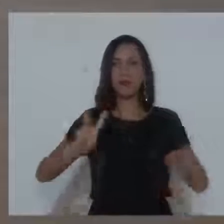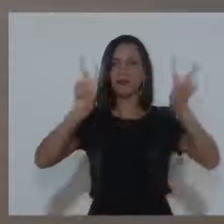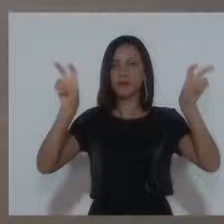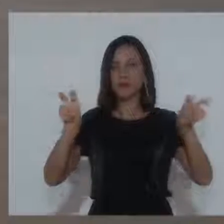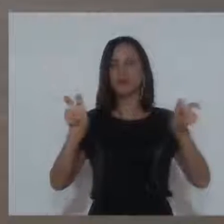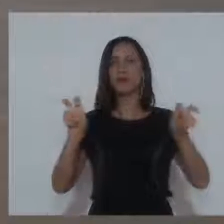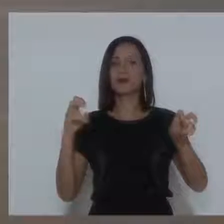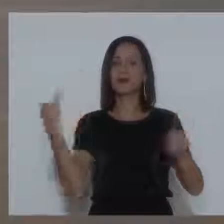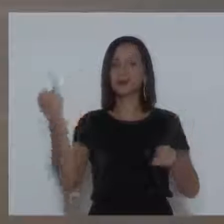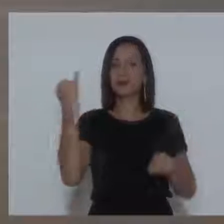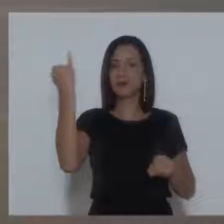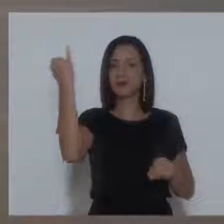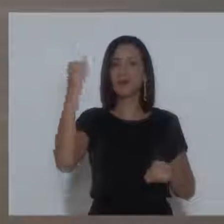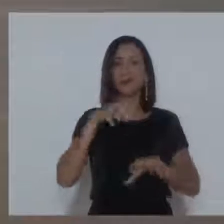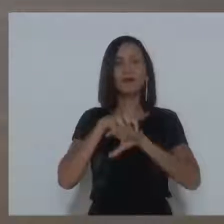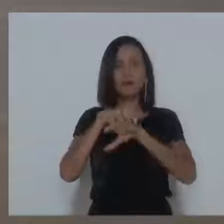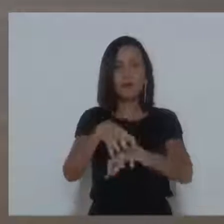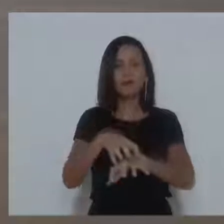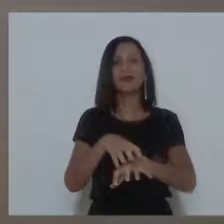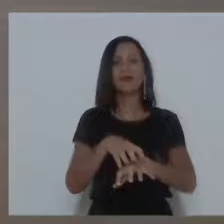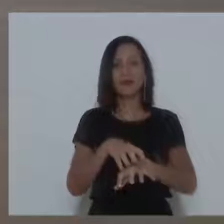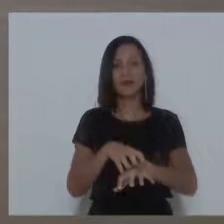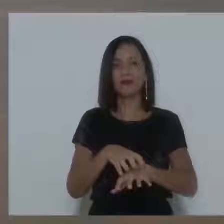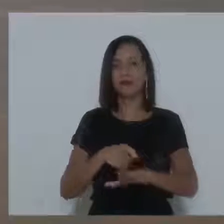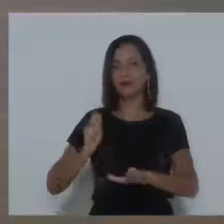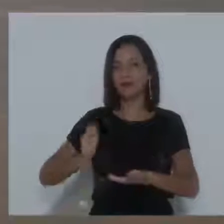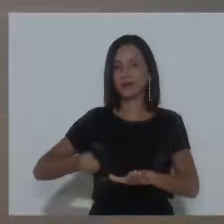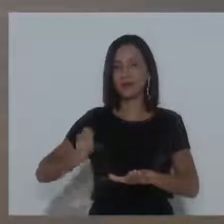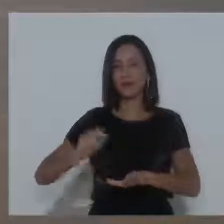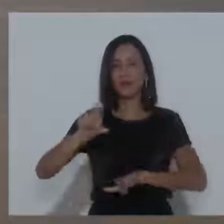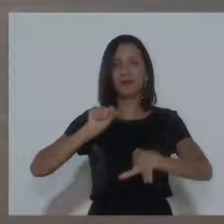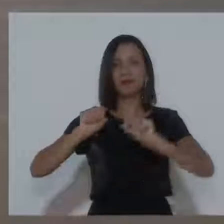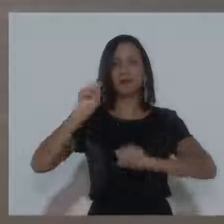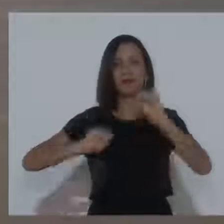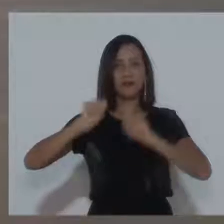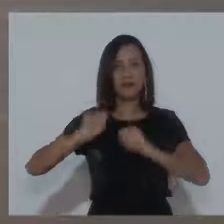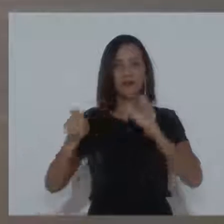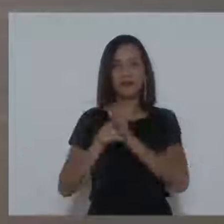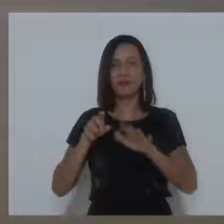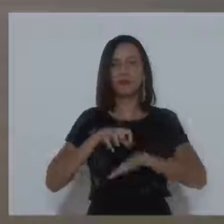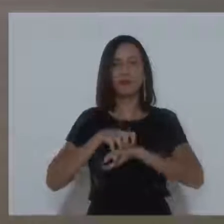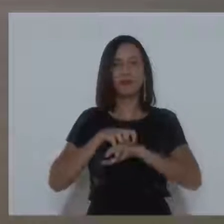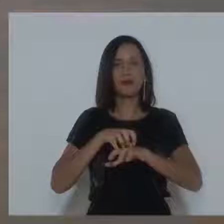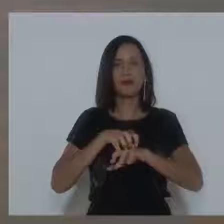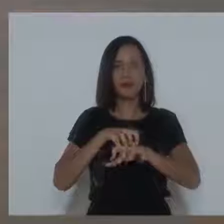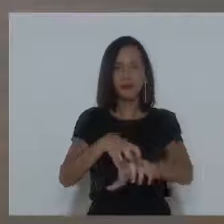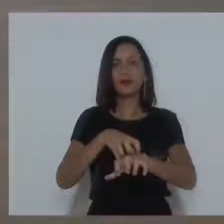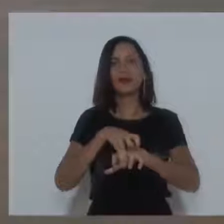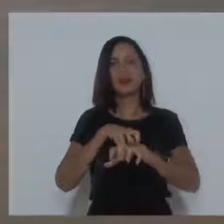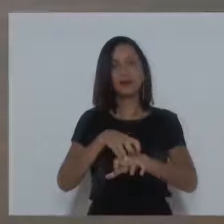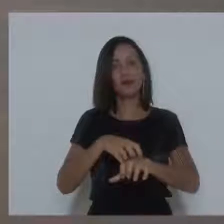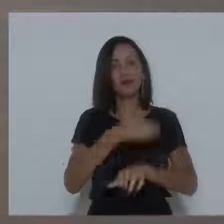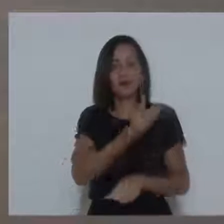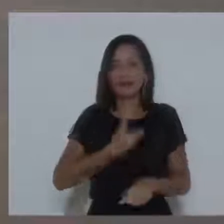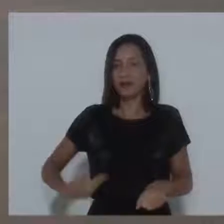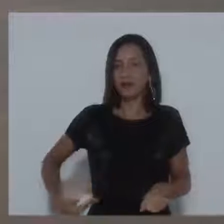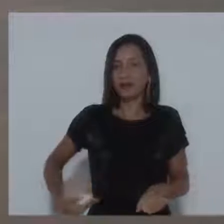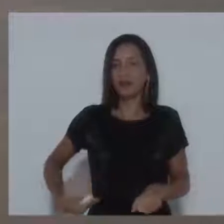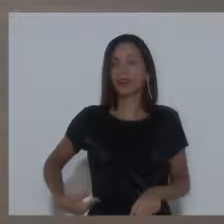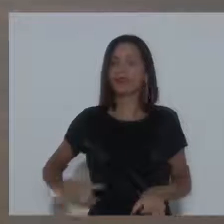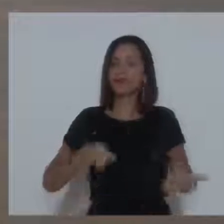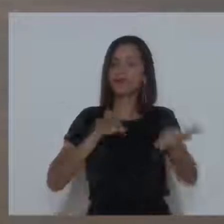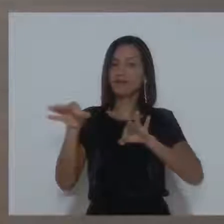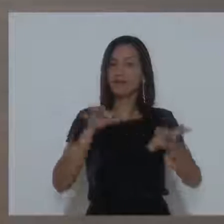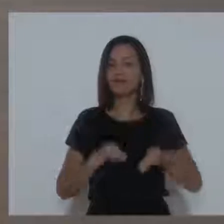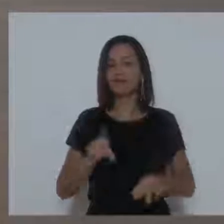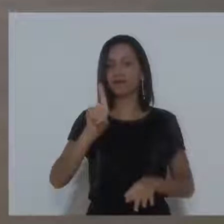relevante, que é do transporte, a licitação de transporte público. Então, o plano diretor também, ele dá diretrizes para